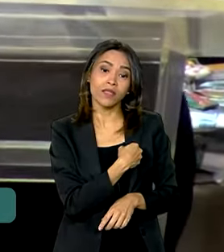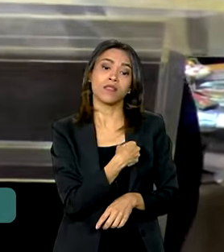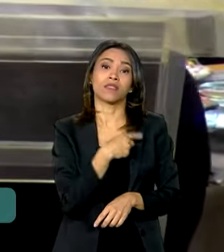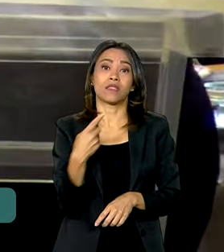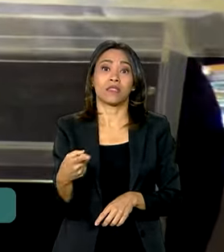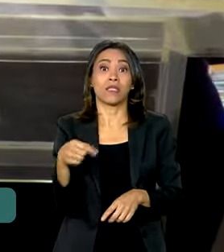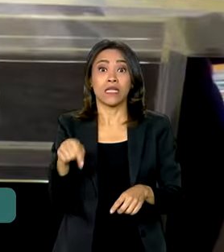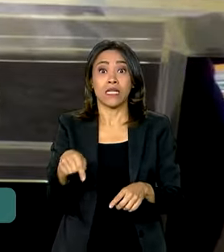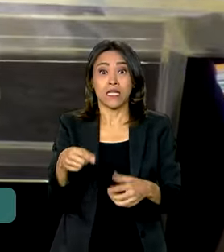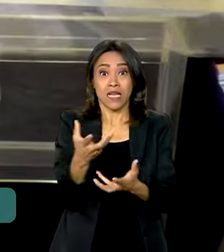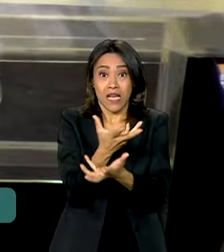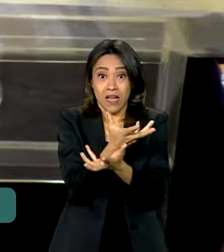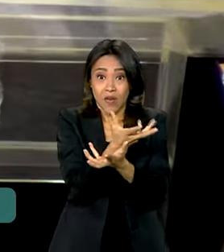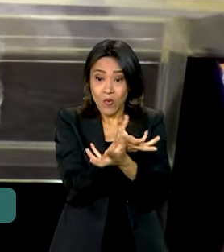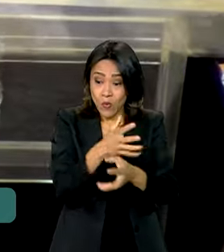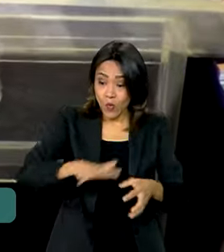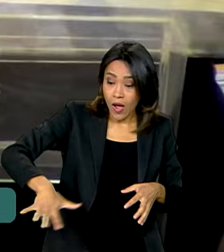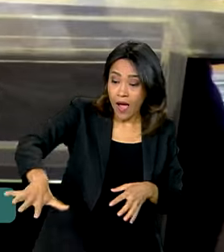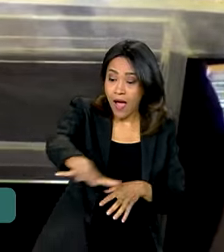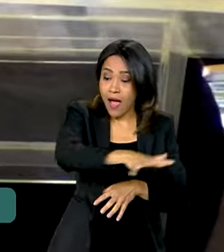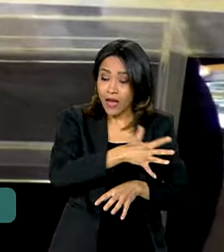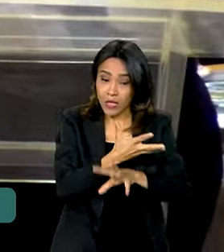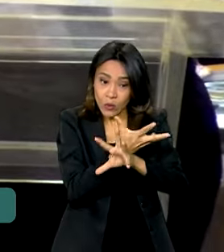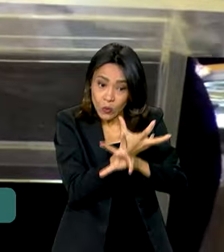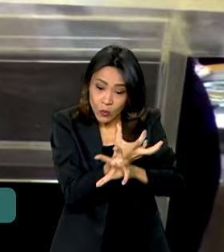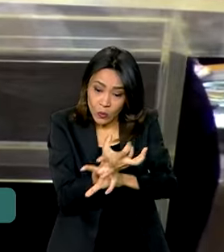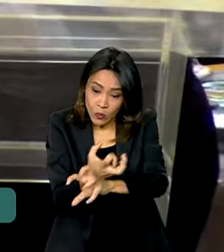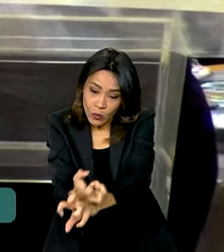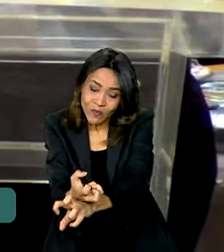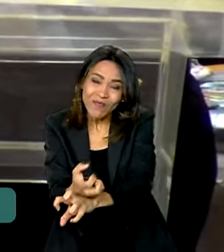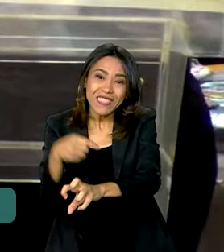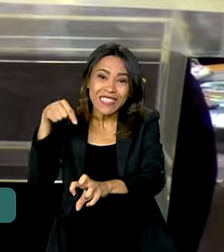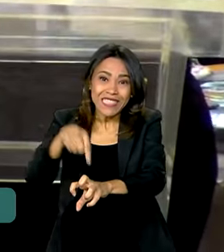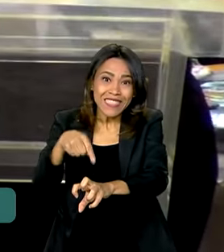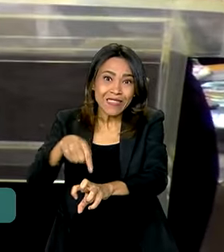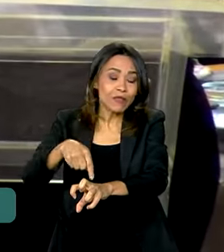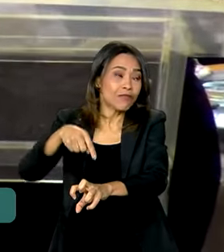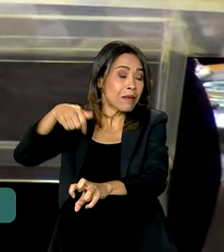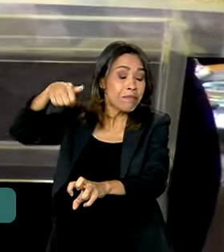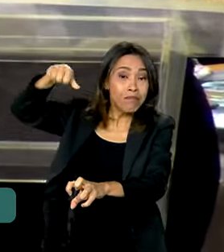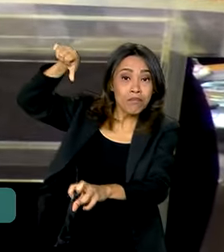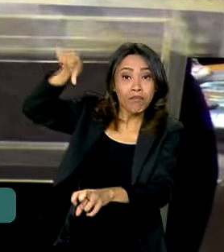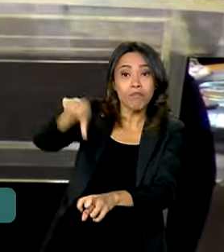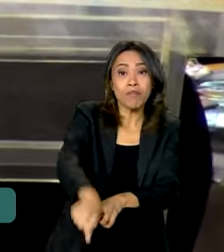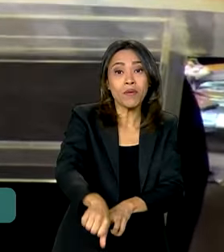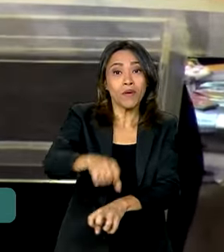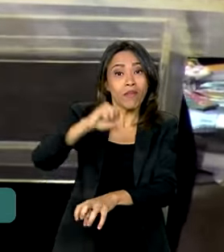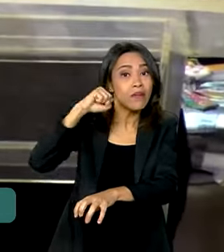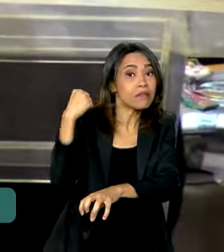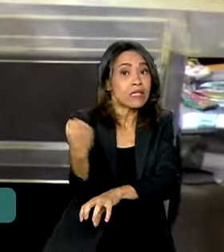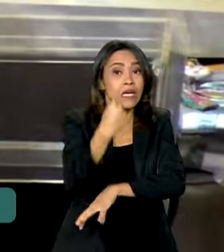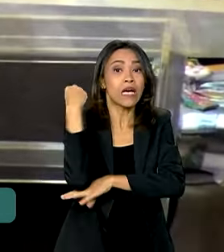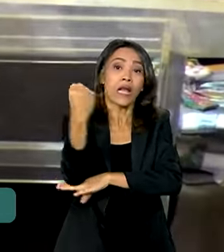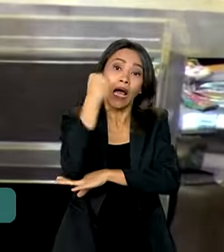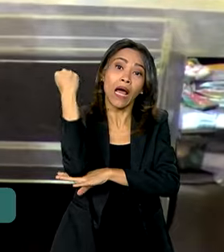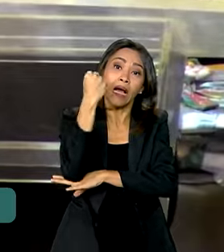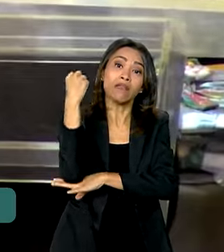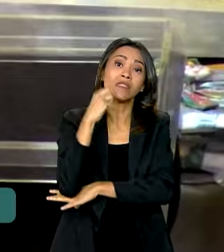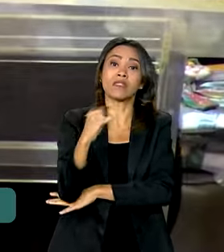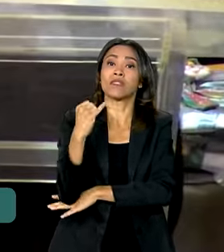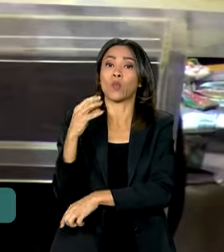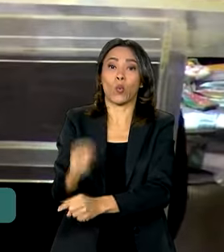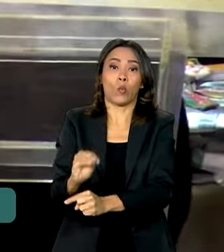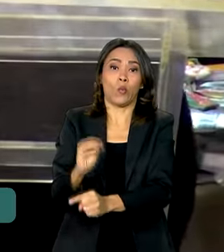descatinga a Caatinga, a gente agrava o problema e vai ficando cada vez mais semiárido.